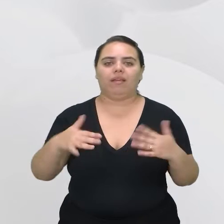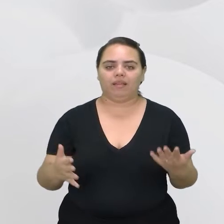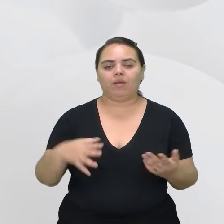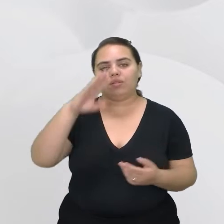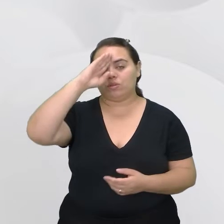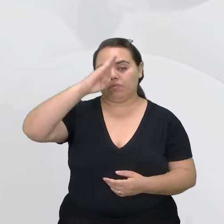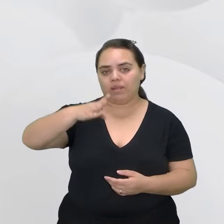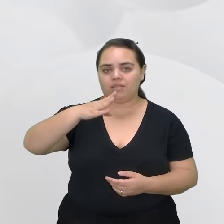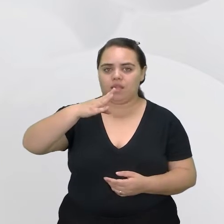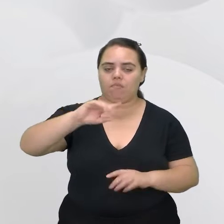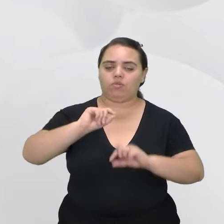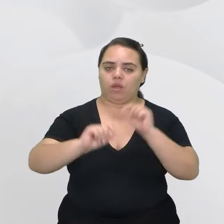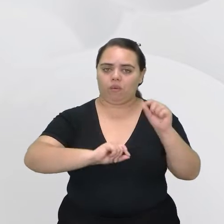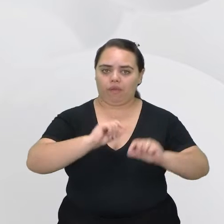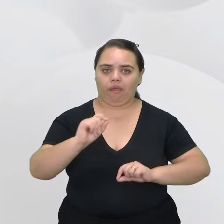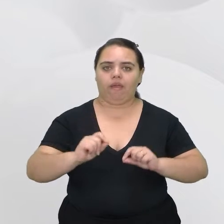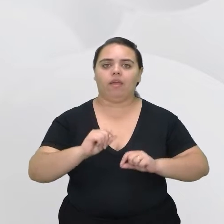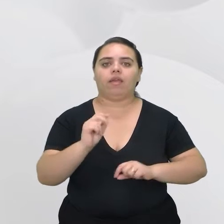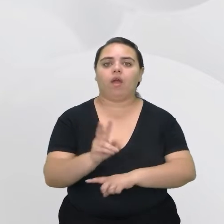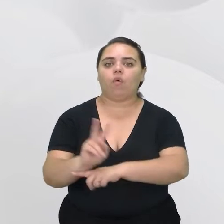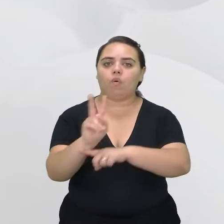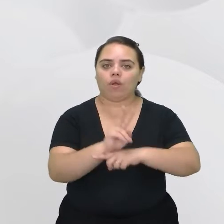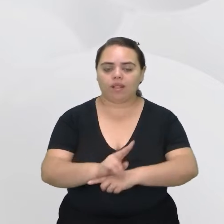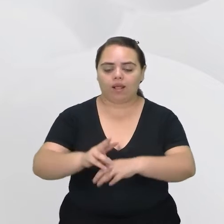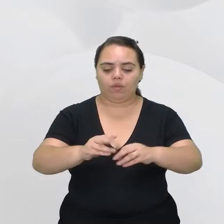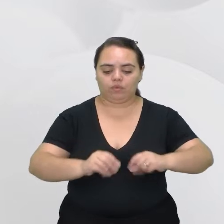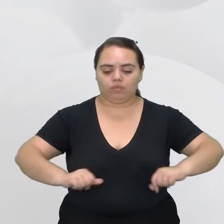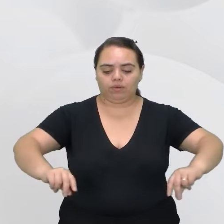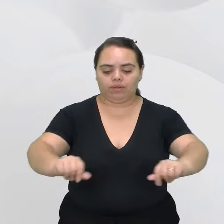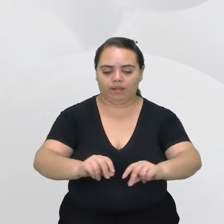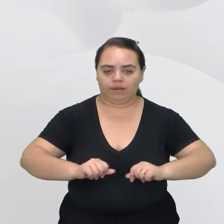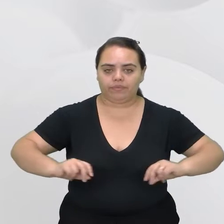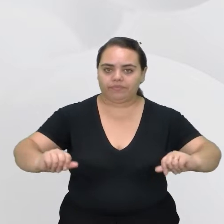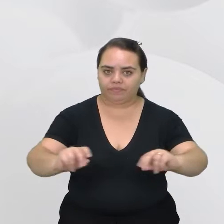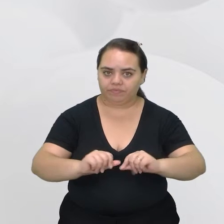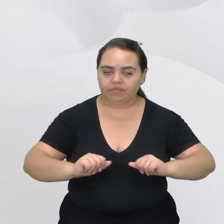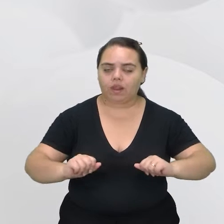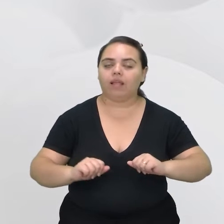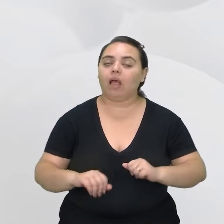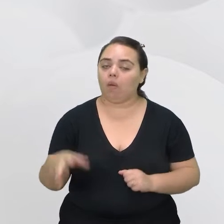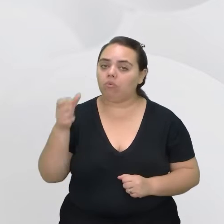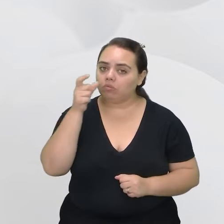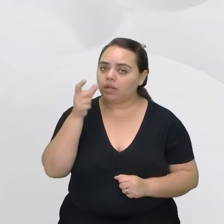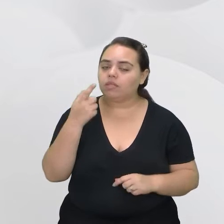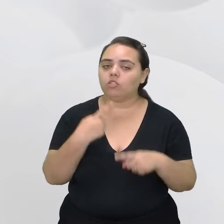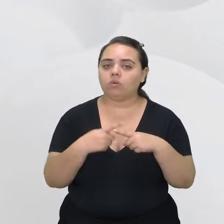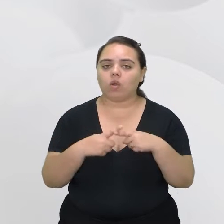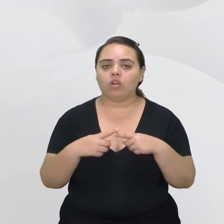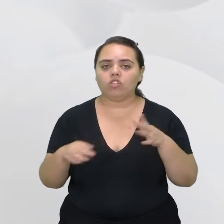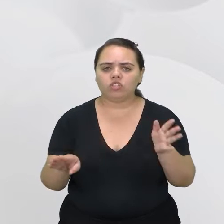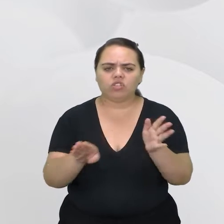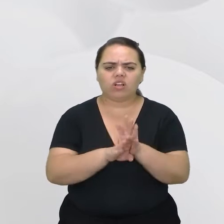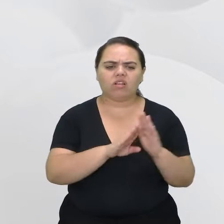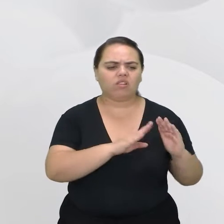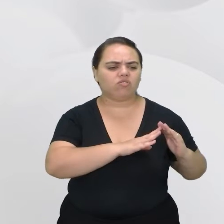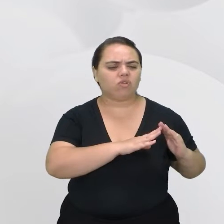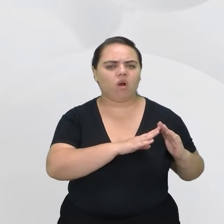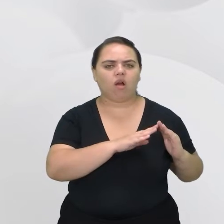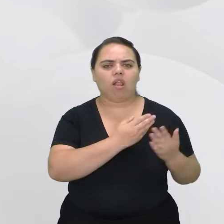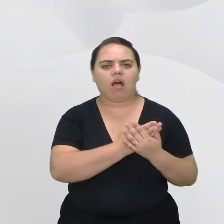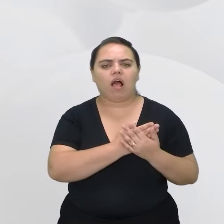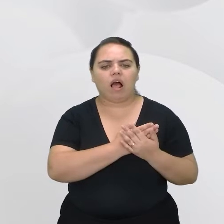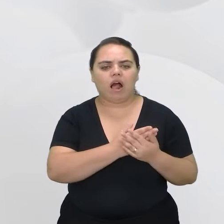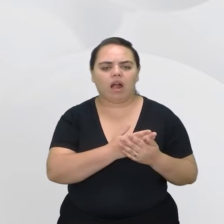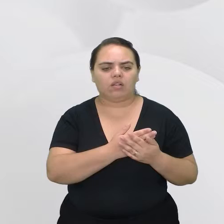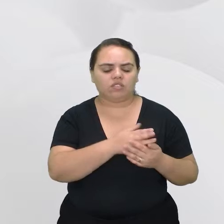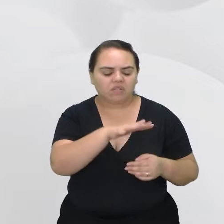processo. Então, um deles é o cuidado com o solo. E aí é muito interessante porque quando a gente chega nas escolas, de uma maneira geral, o solo